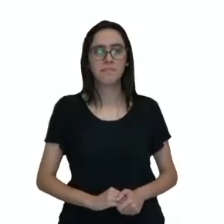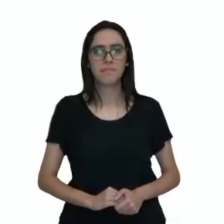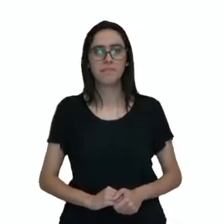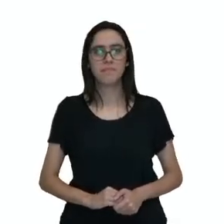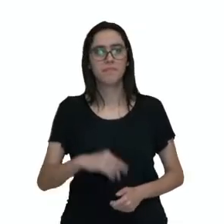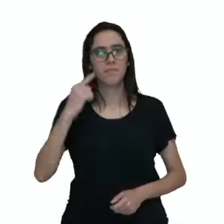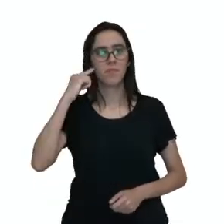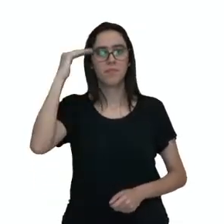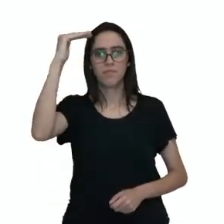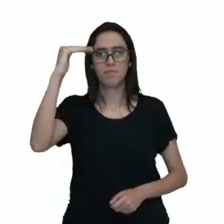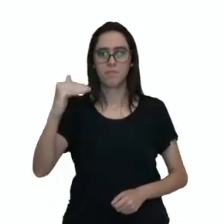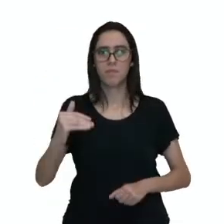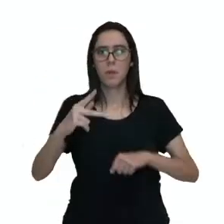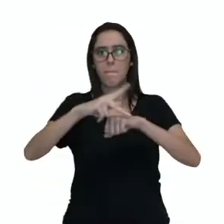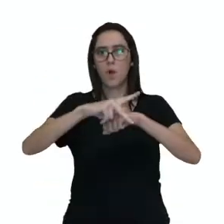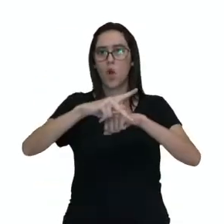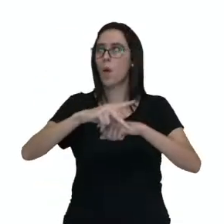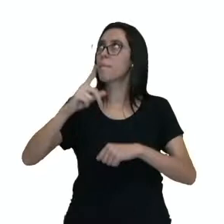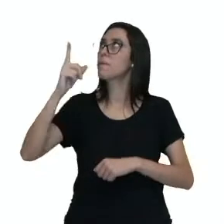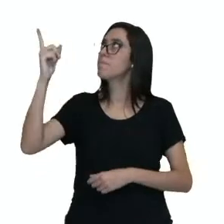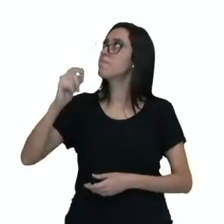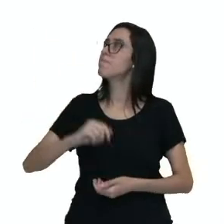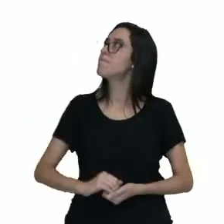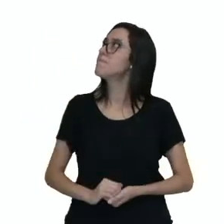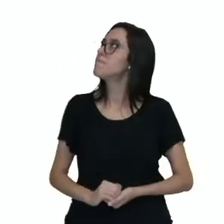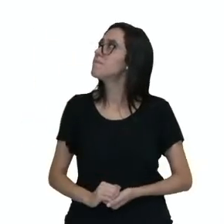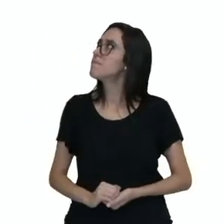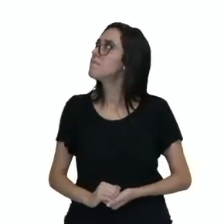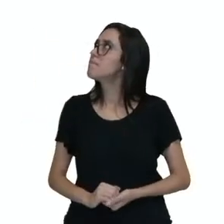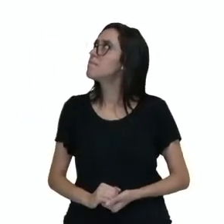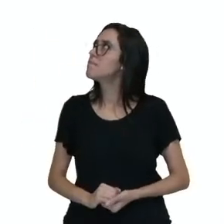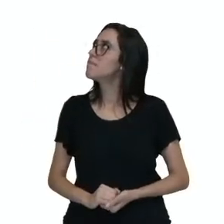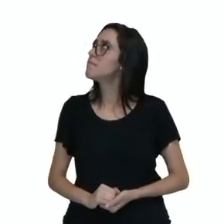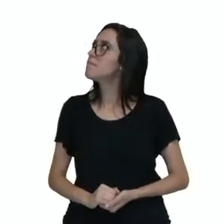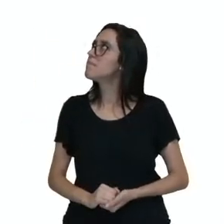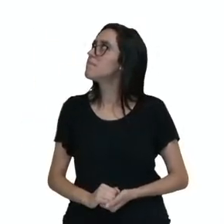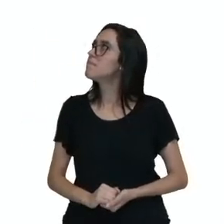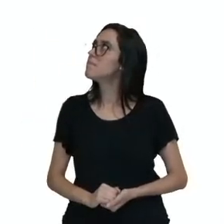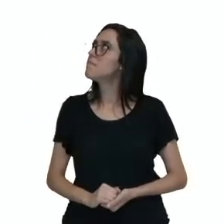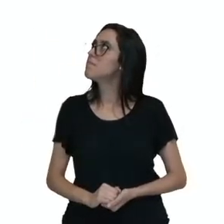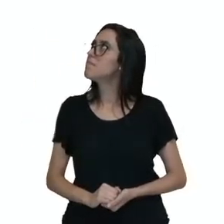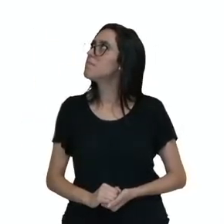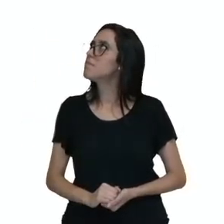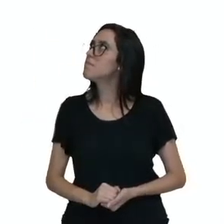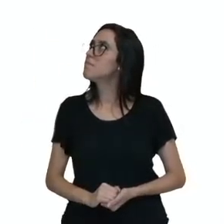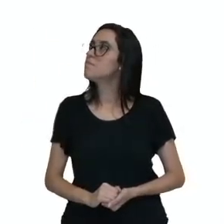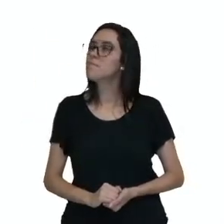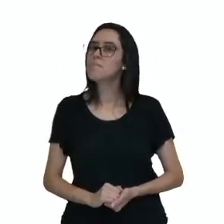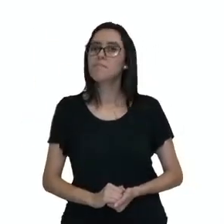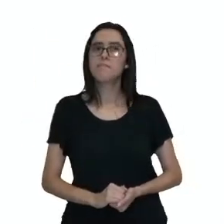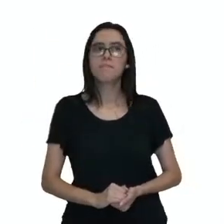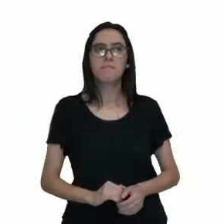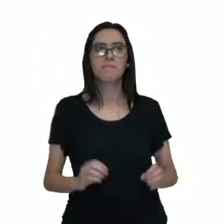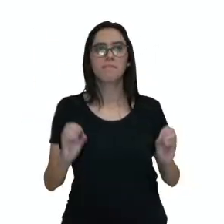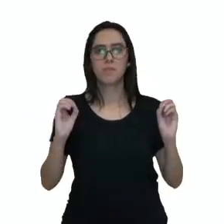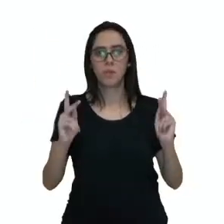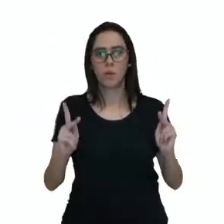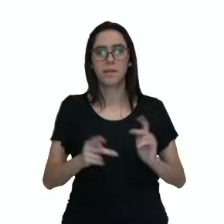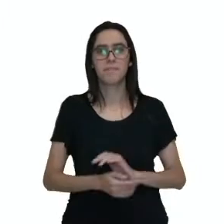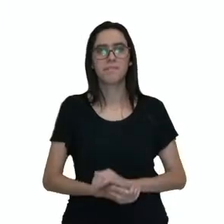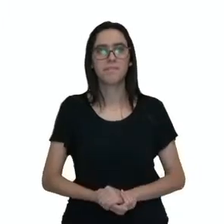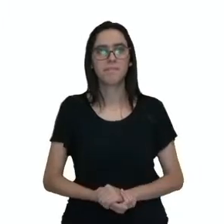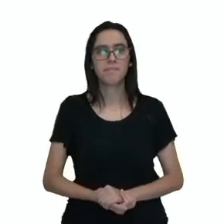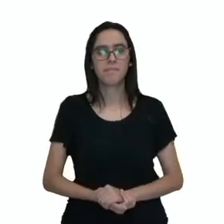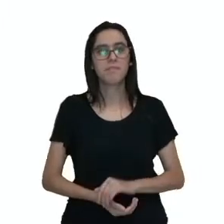algún, algunos, alguno, algunas, alguna, varios, varias, otros, otras, ¿tá?